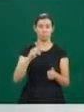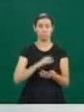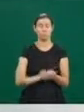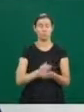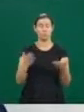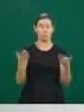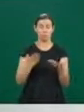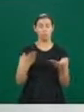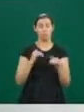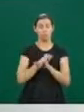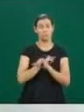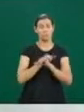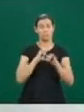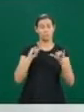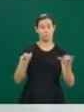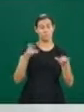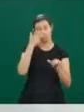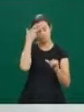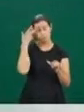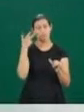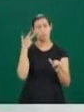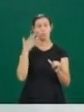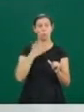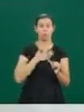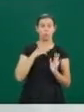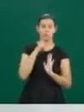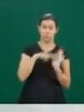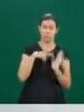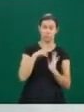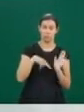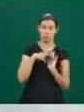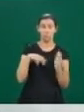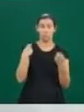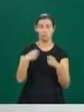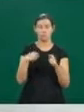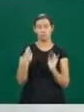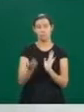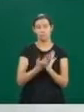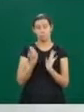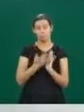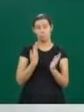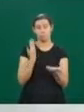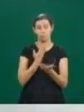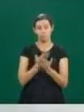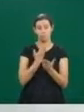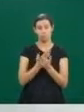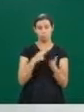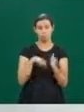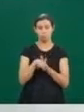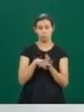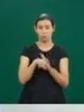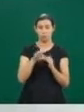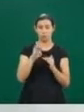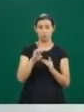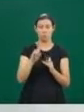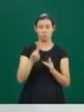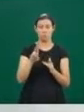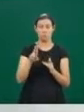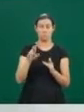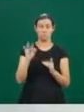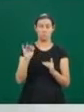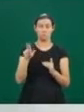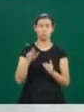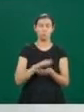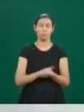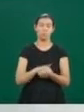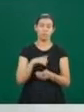E agora vai uma dica para você, principalmente para quem gosta de leitura e depende dos livros para os estudos e pesquisas. A Edufo, editora da Universidade